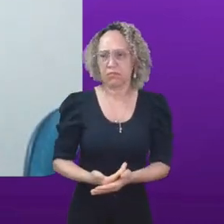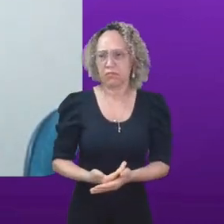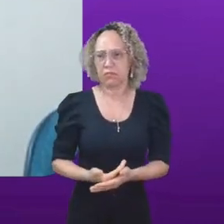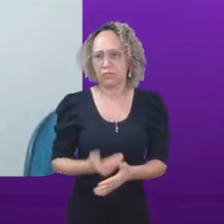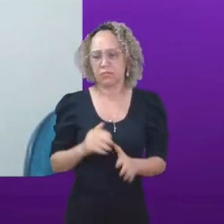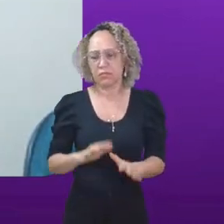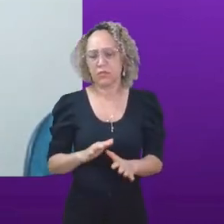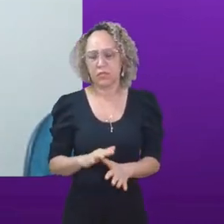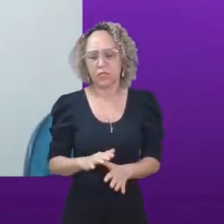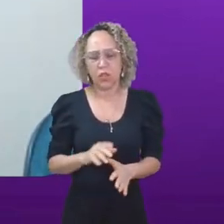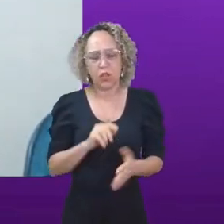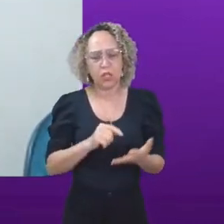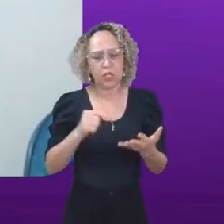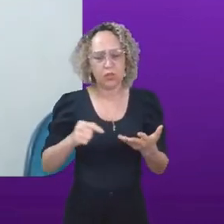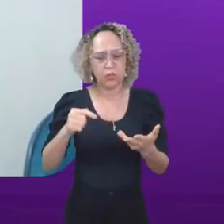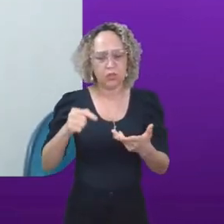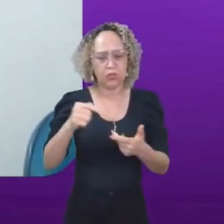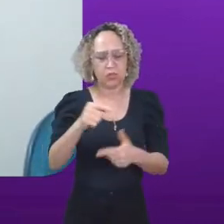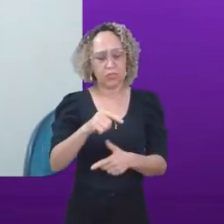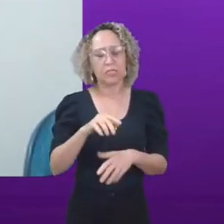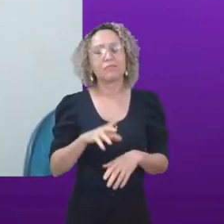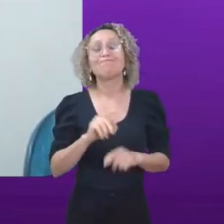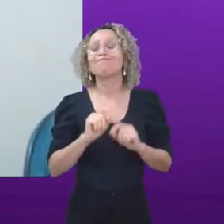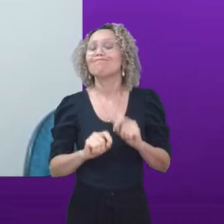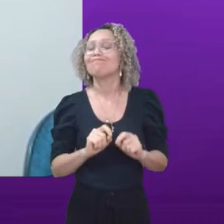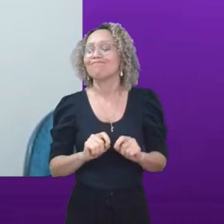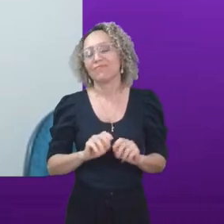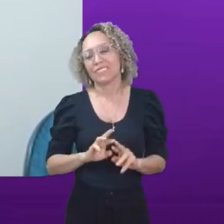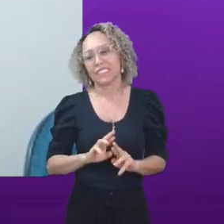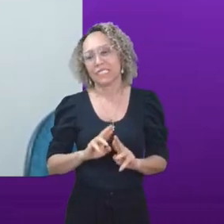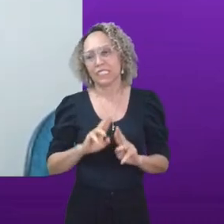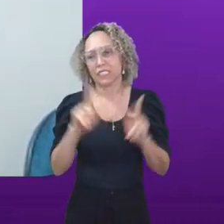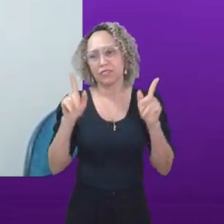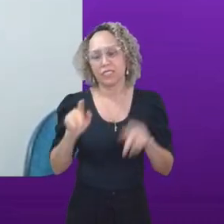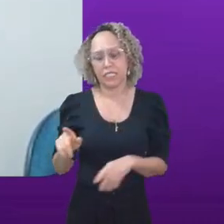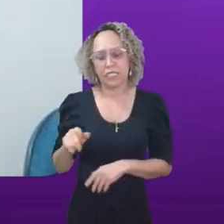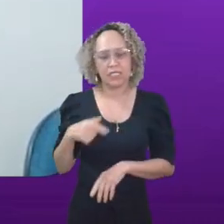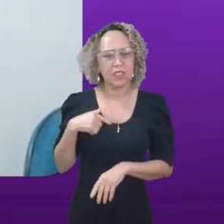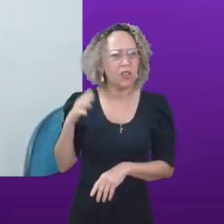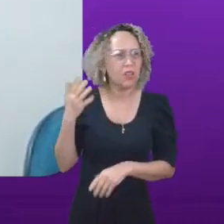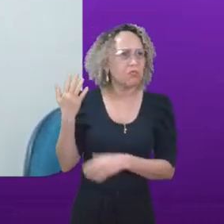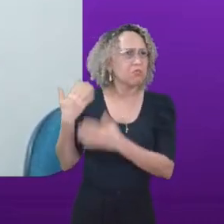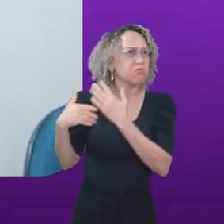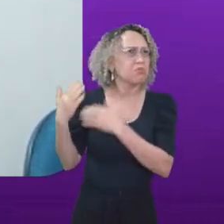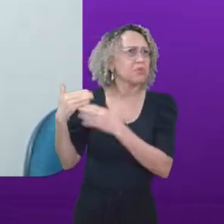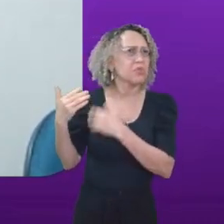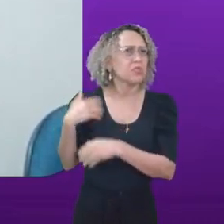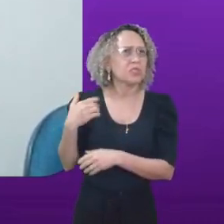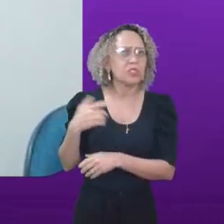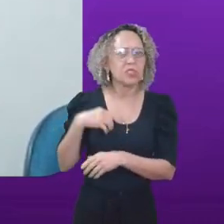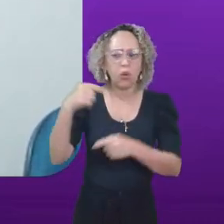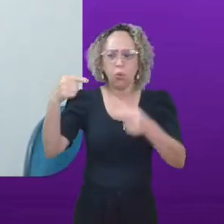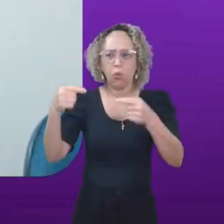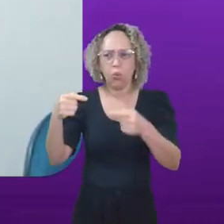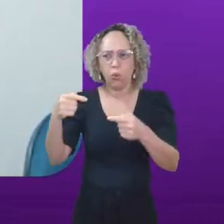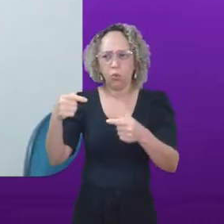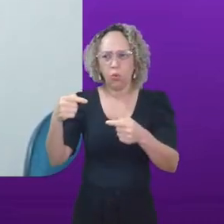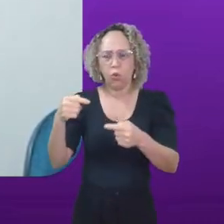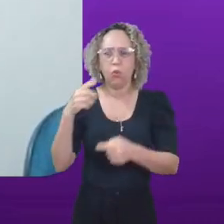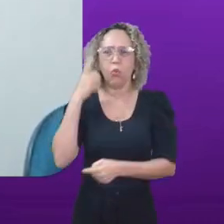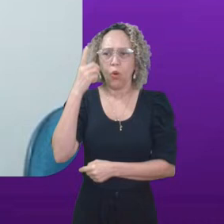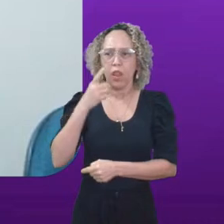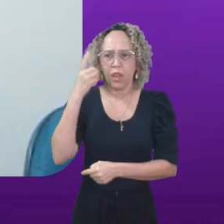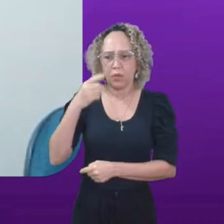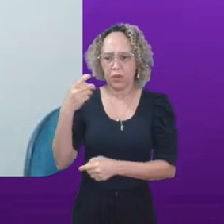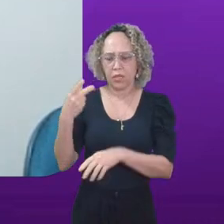quando se trata de tudo isso, o contexto é outro, Eu ouvi outro dia em um debate, uma deputada